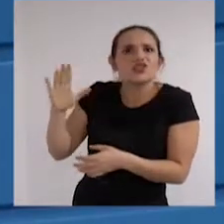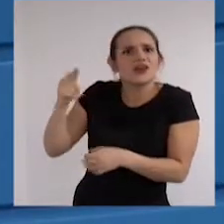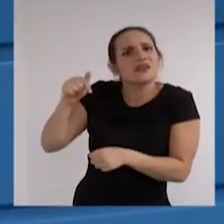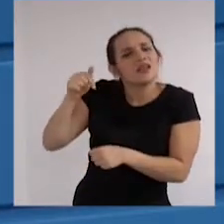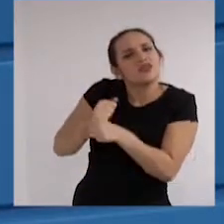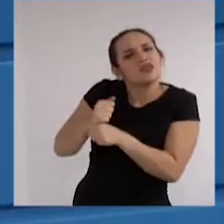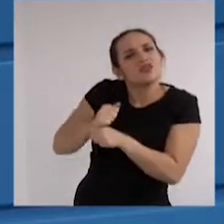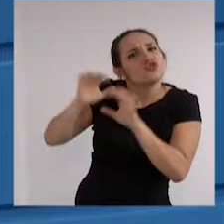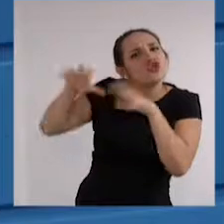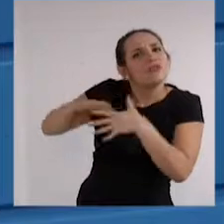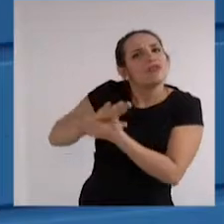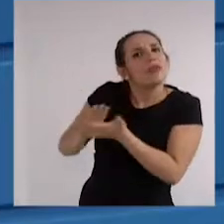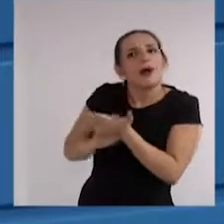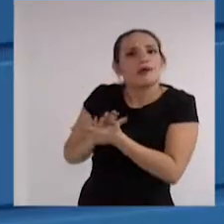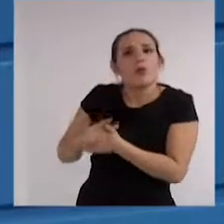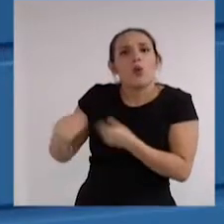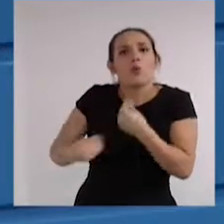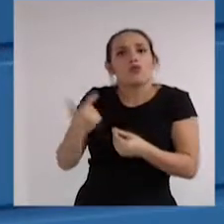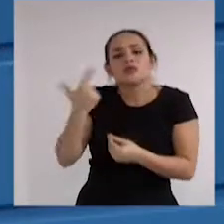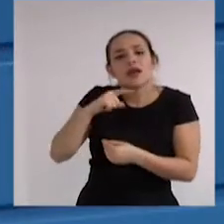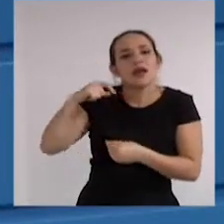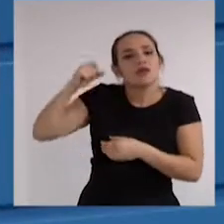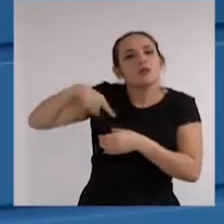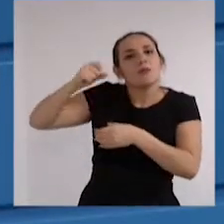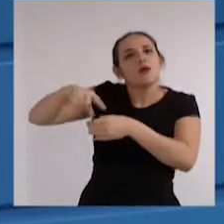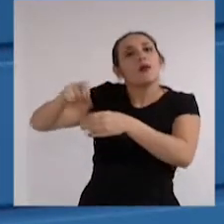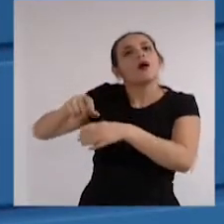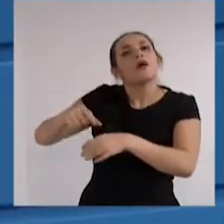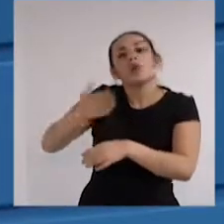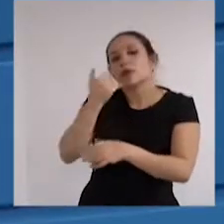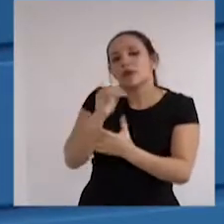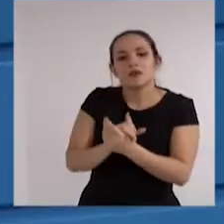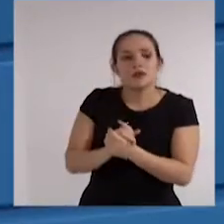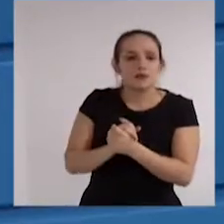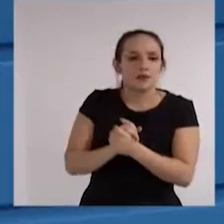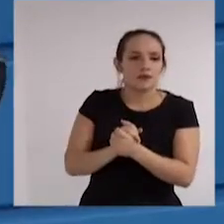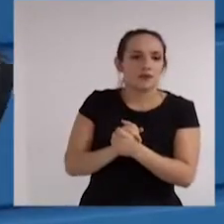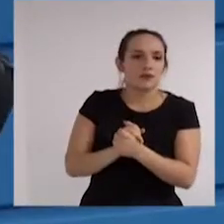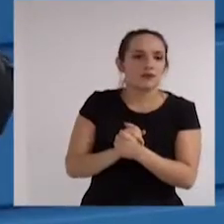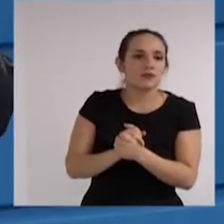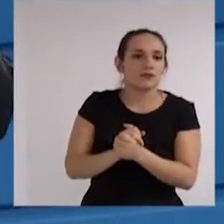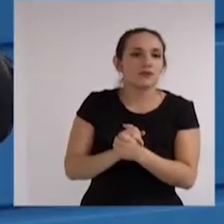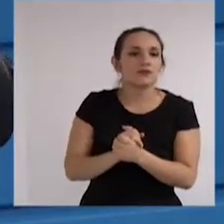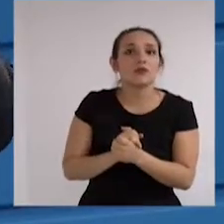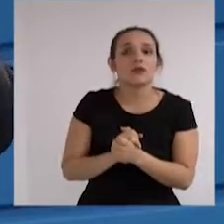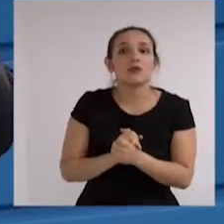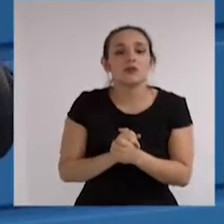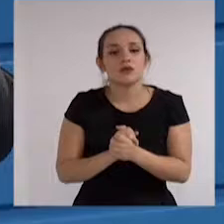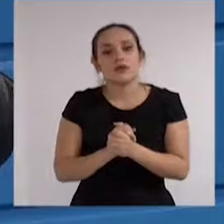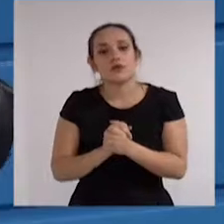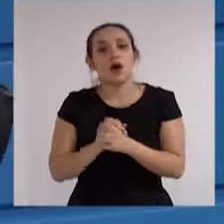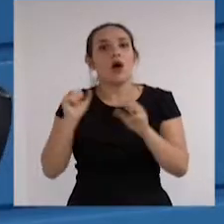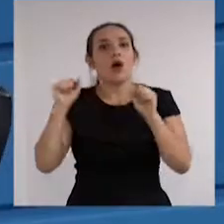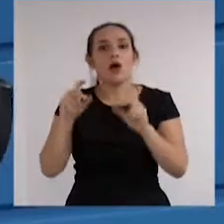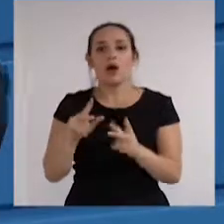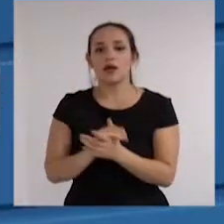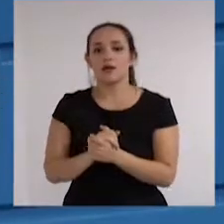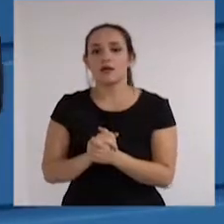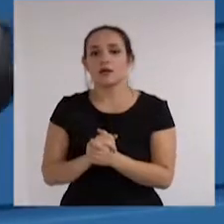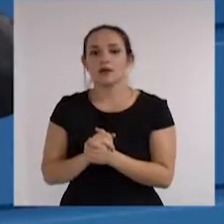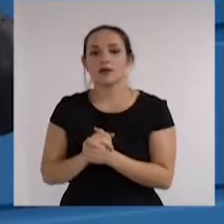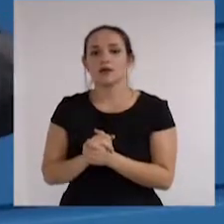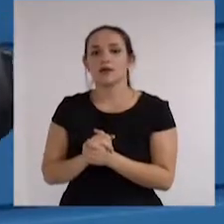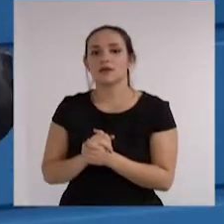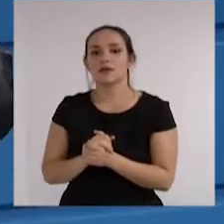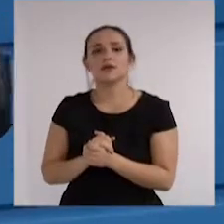anos. Não tem. Mas também não tem como produzir comida levando a água na transposição do Rio São Francisco com